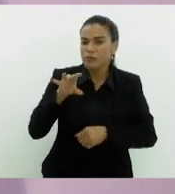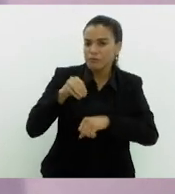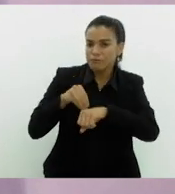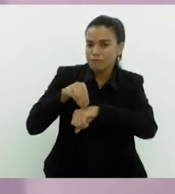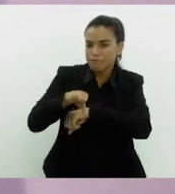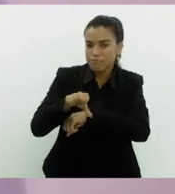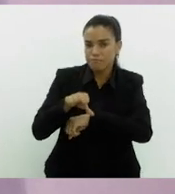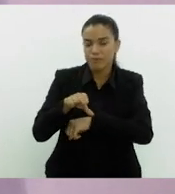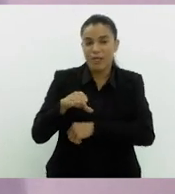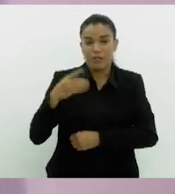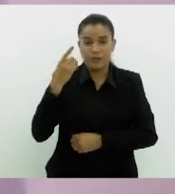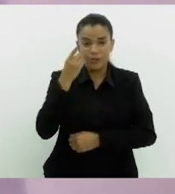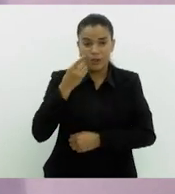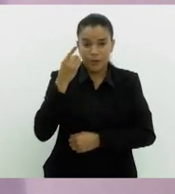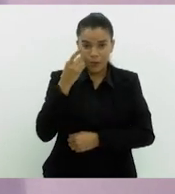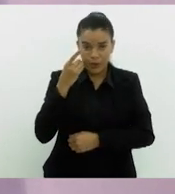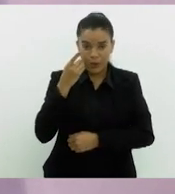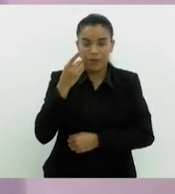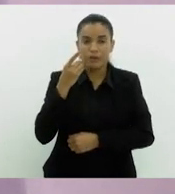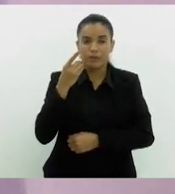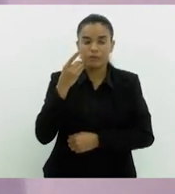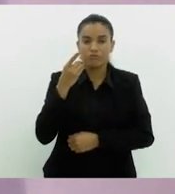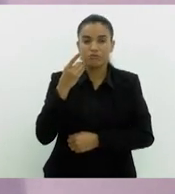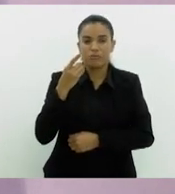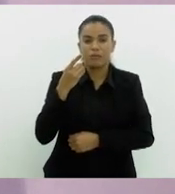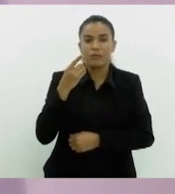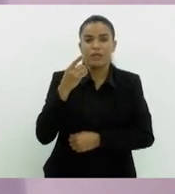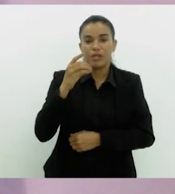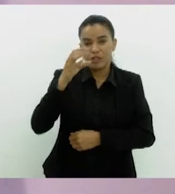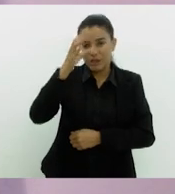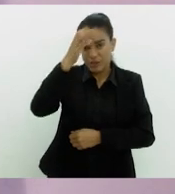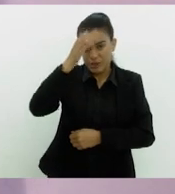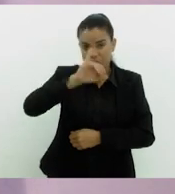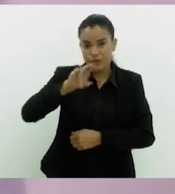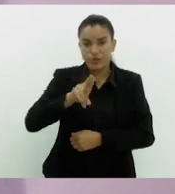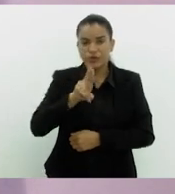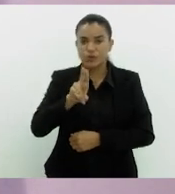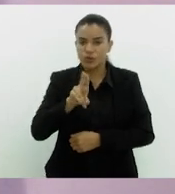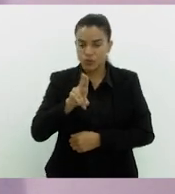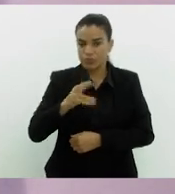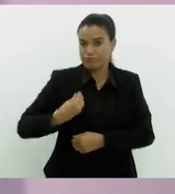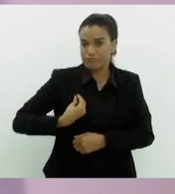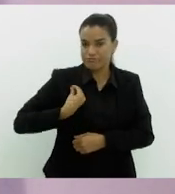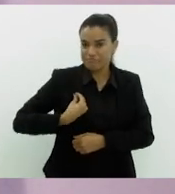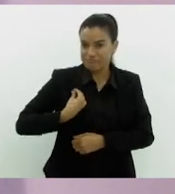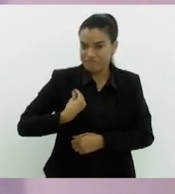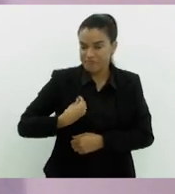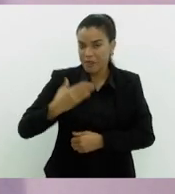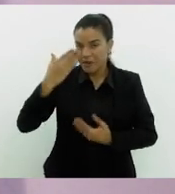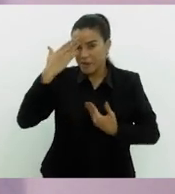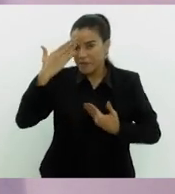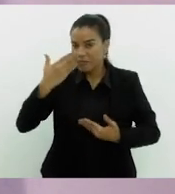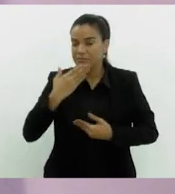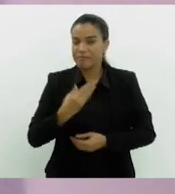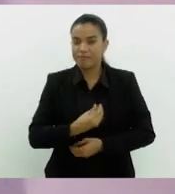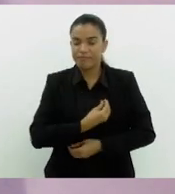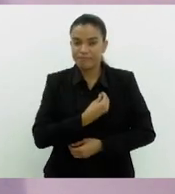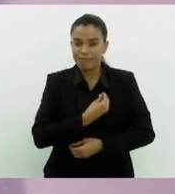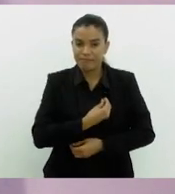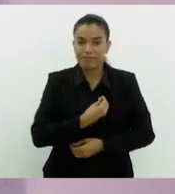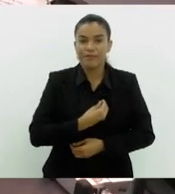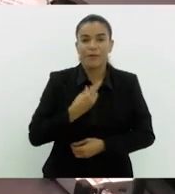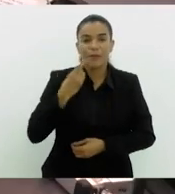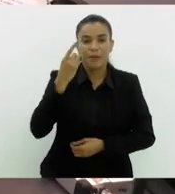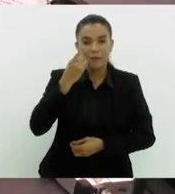as mandatas da deputada Tia Ju está presente, muito obrigada pela sua presença, e a